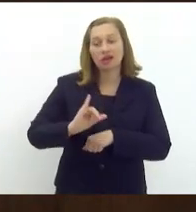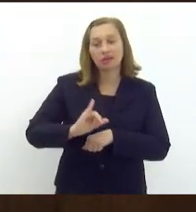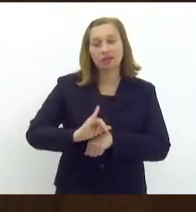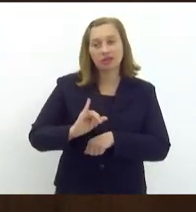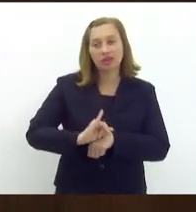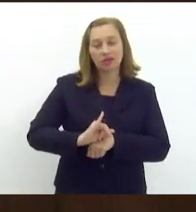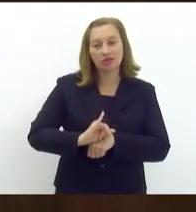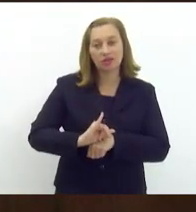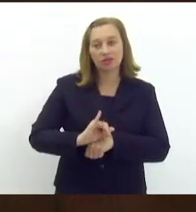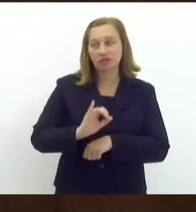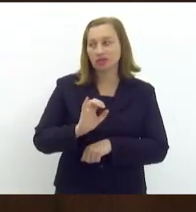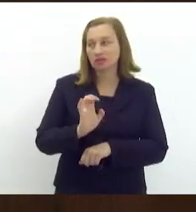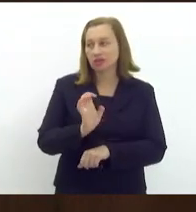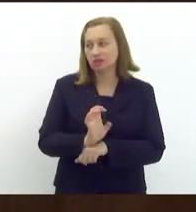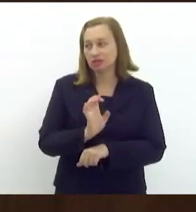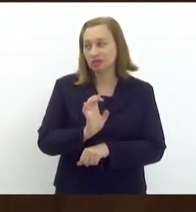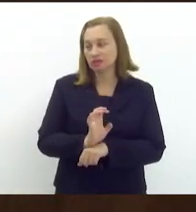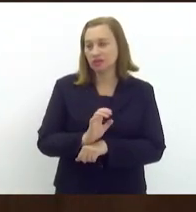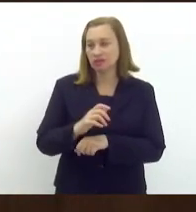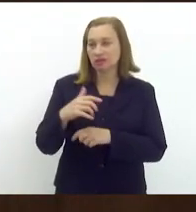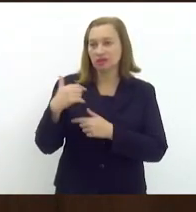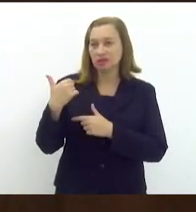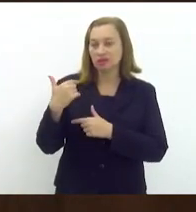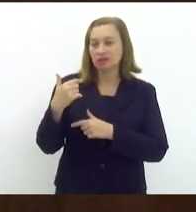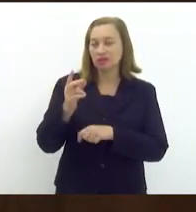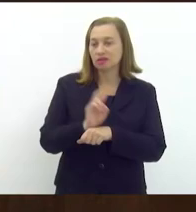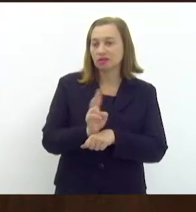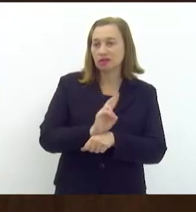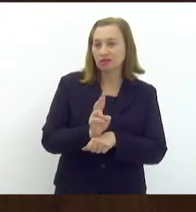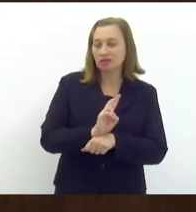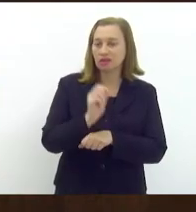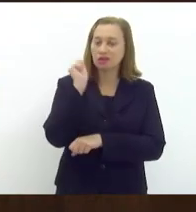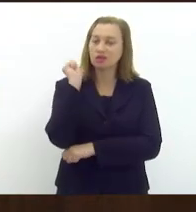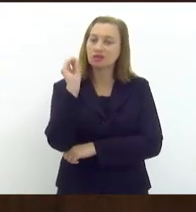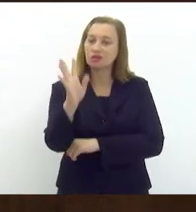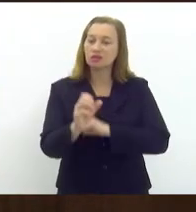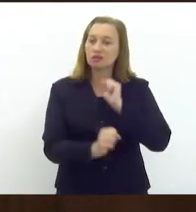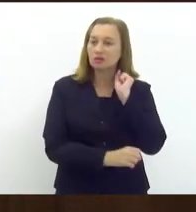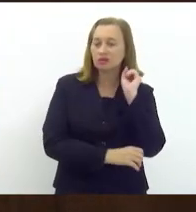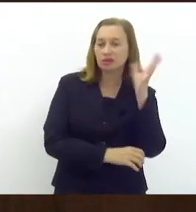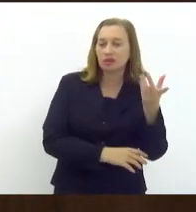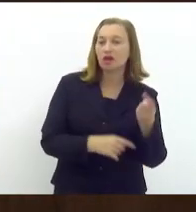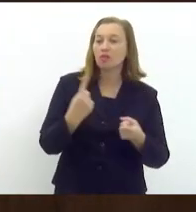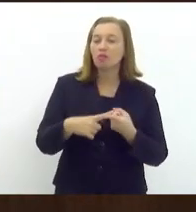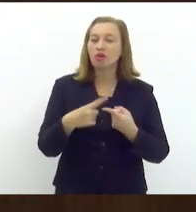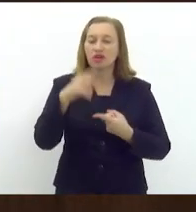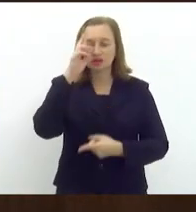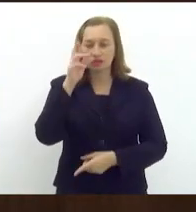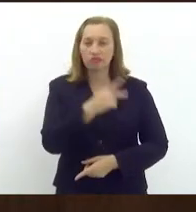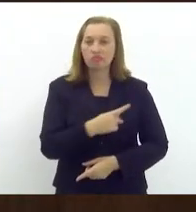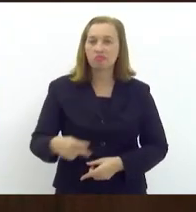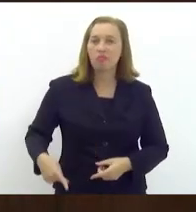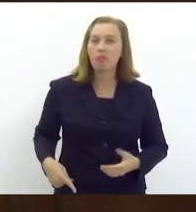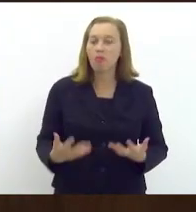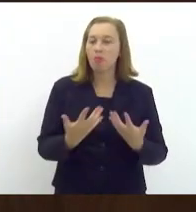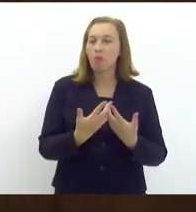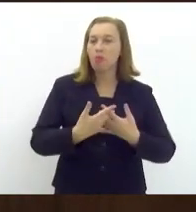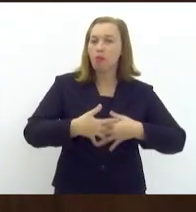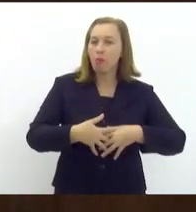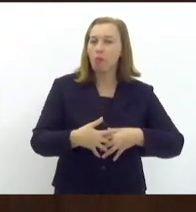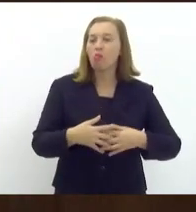unidades de conservação ambiental até porque senhora Presidente Petrópolis